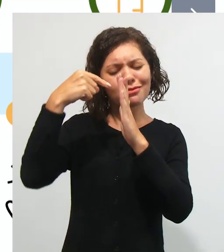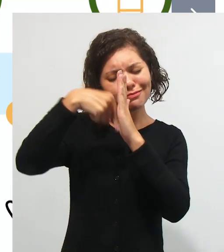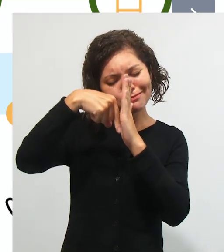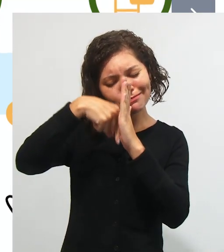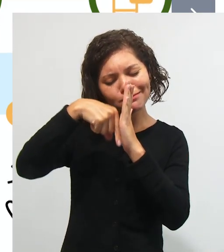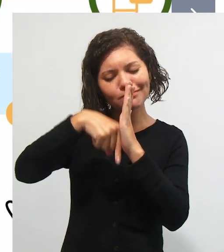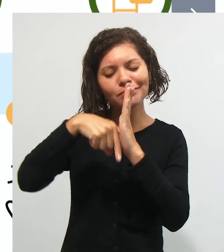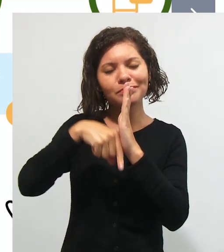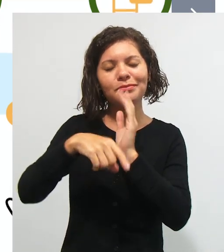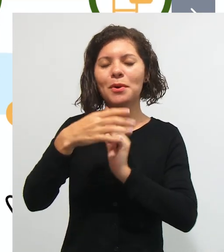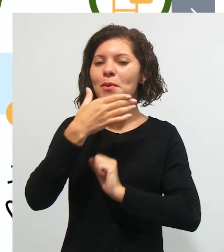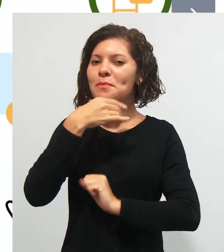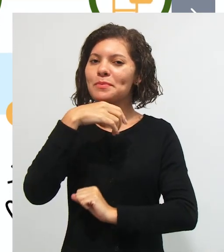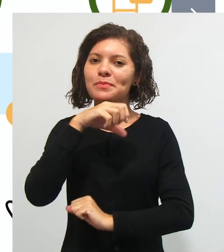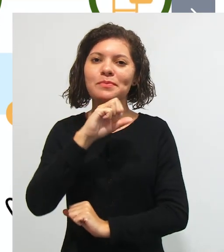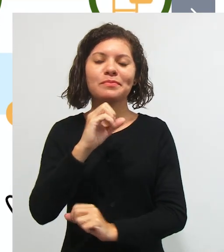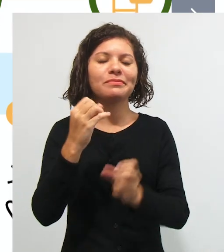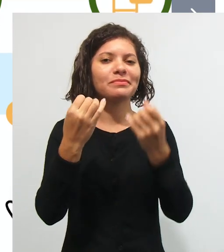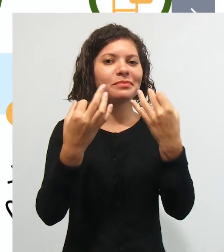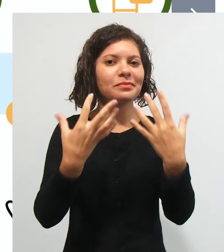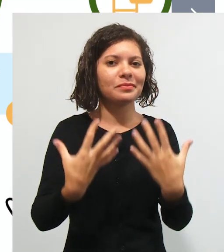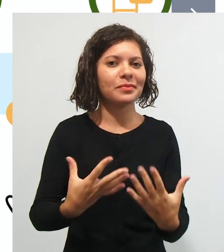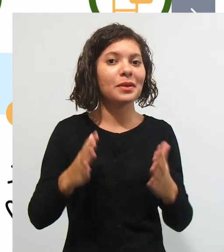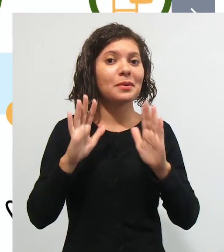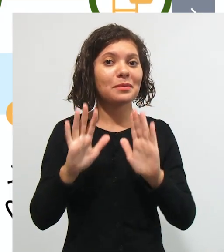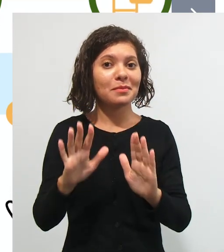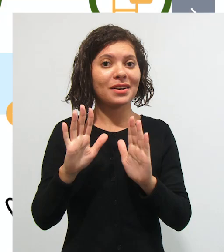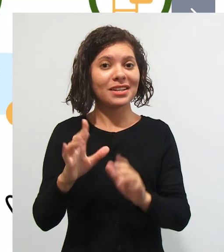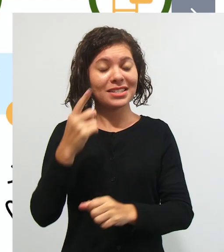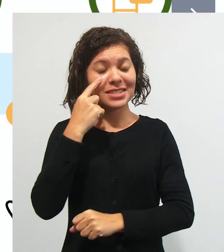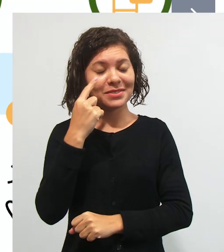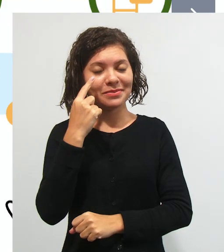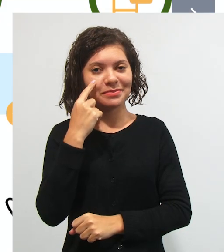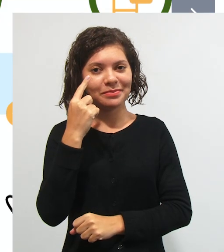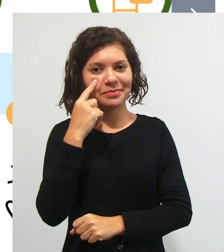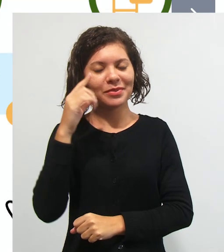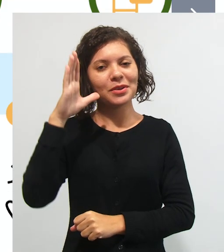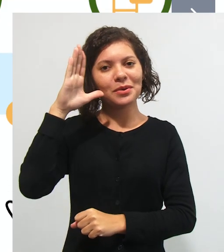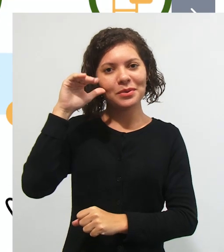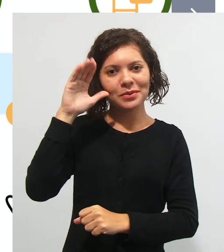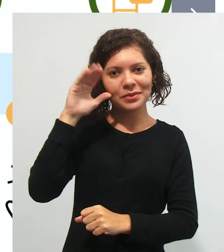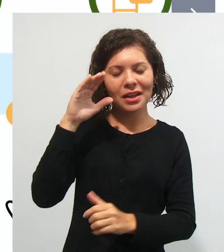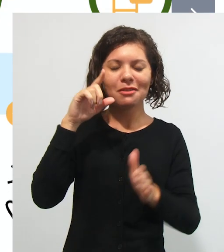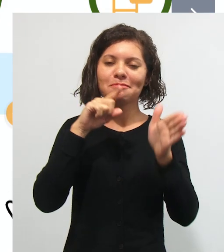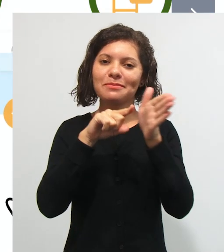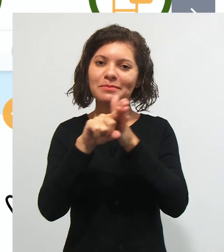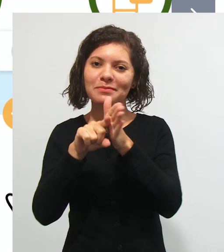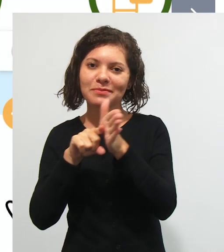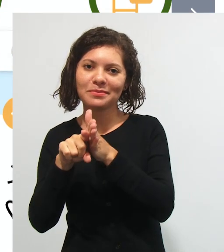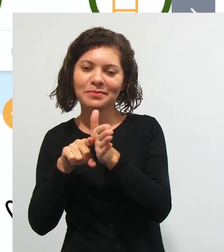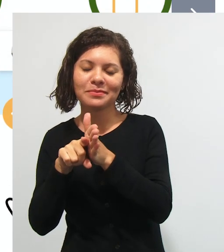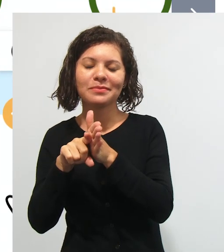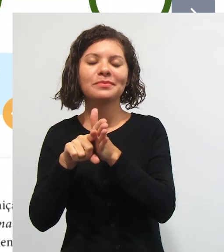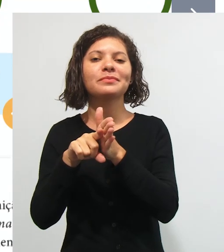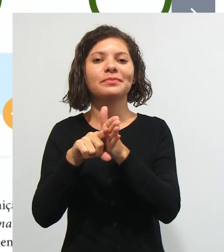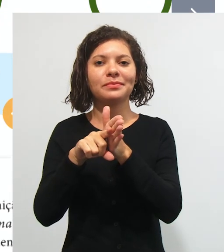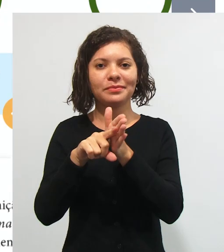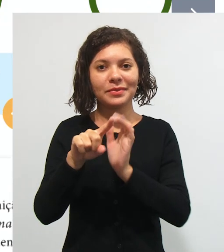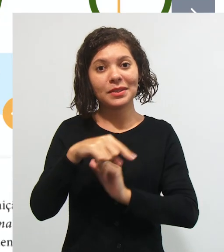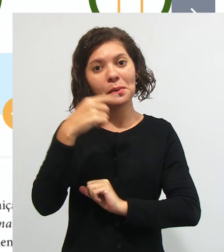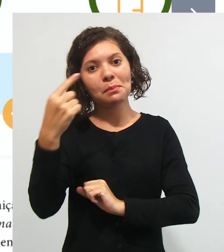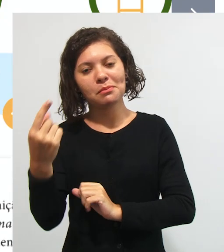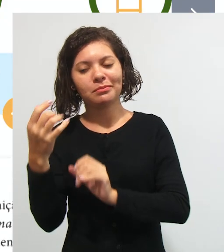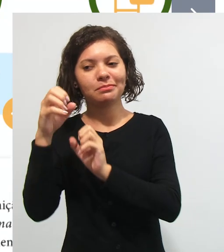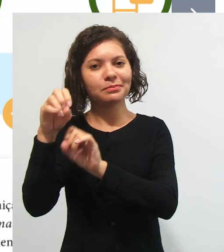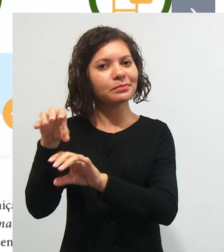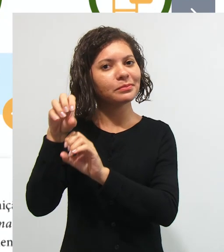ou seja, olha, a jornada vai da pesquisa para a curiosidade, da curiosidade para a pesquisa e dela para a educação.